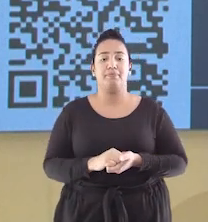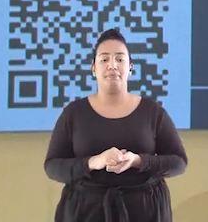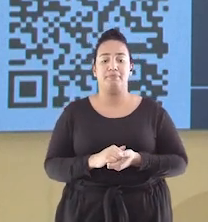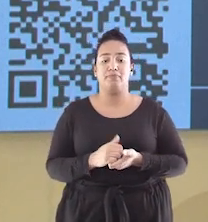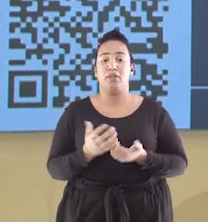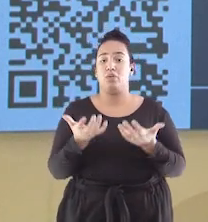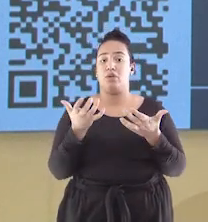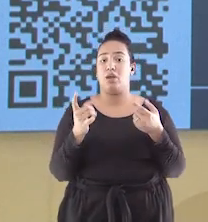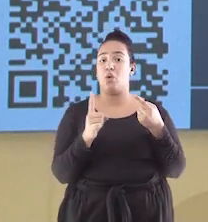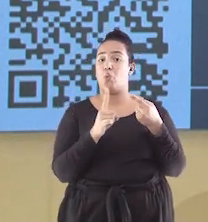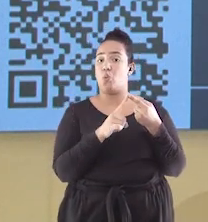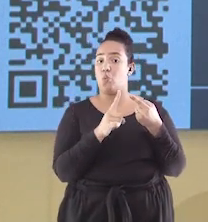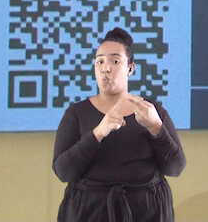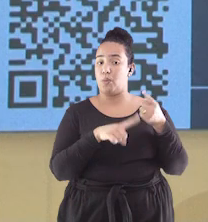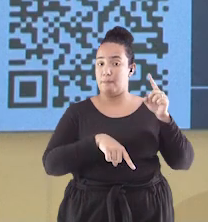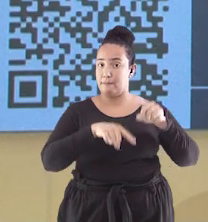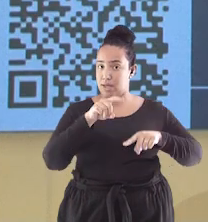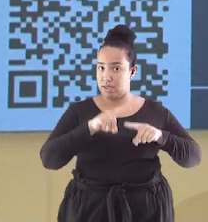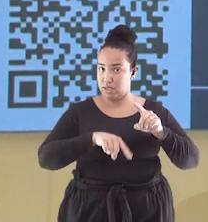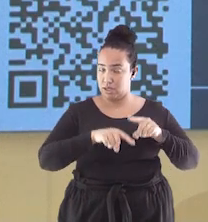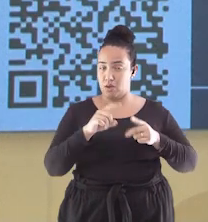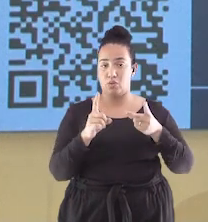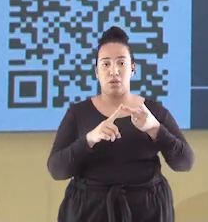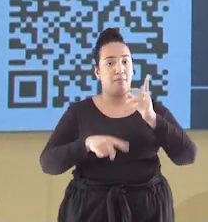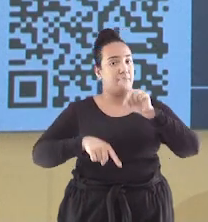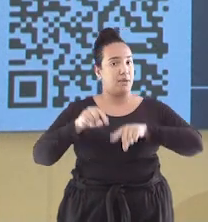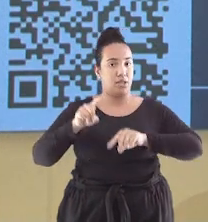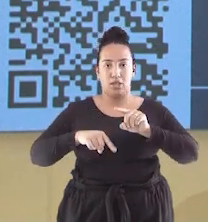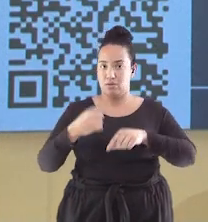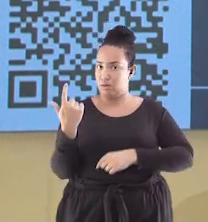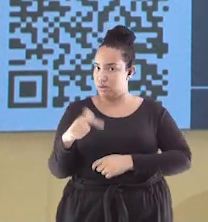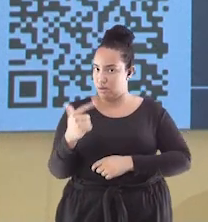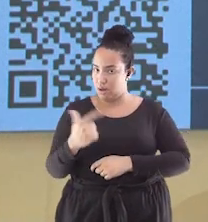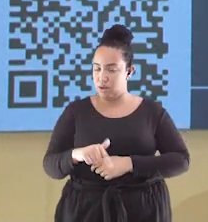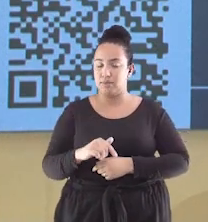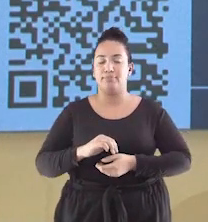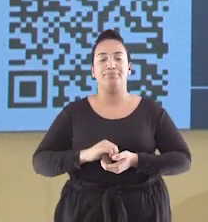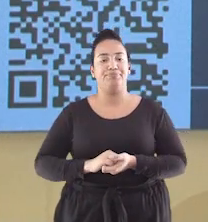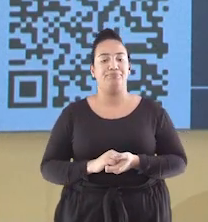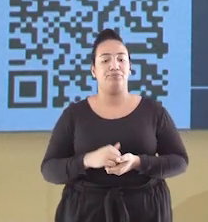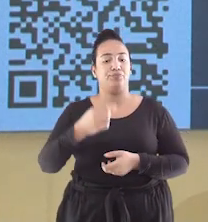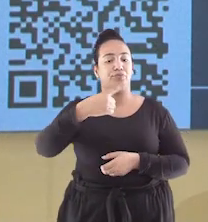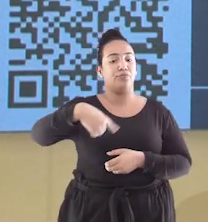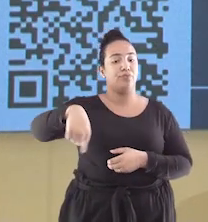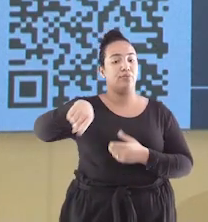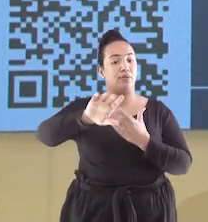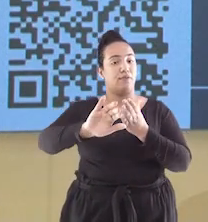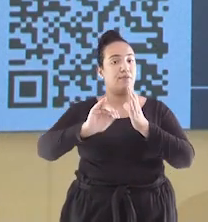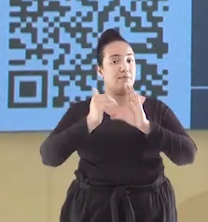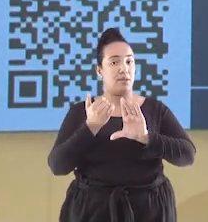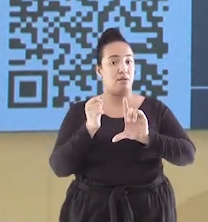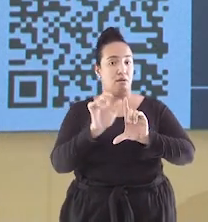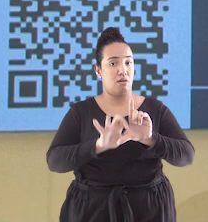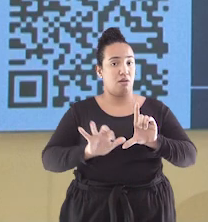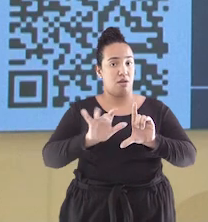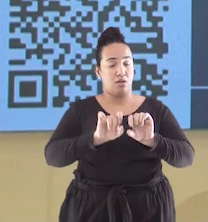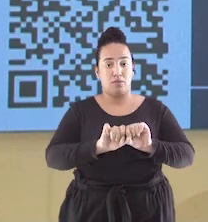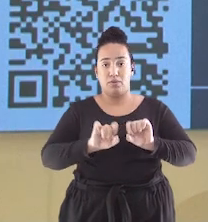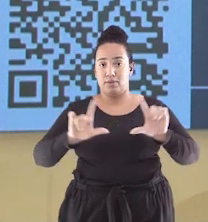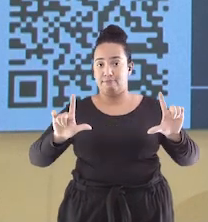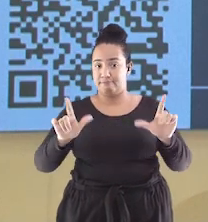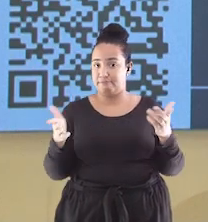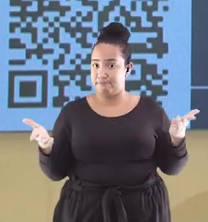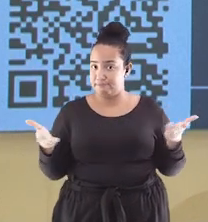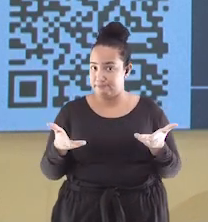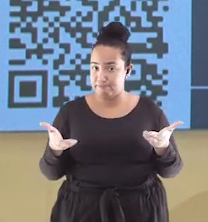eu quero um patrimônio material e um patrimônio imaterial. Vocês vão enviar para mim por meio